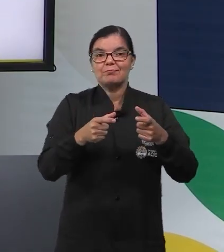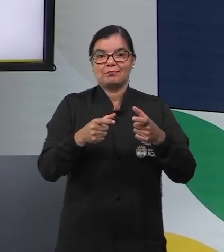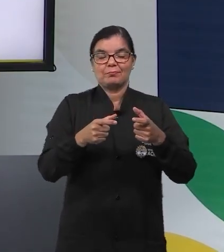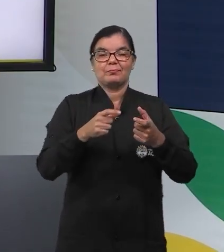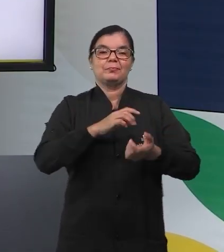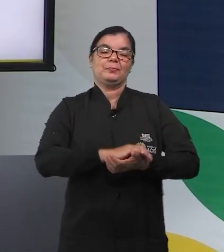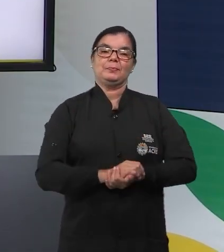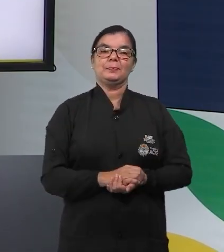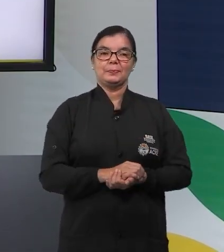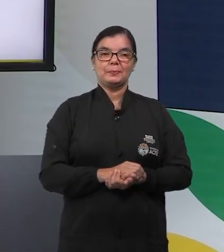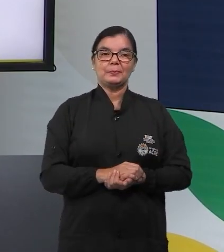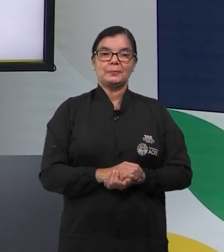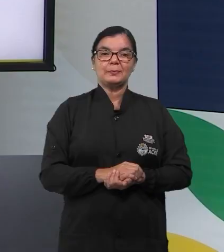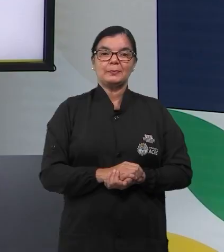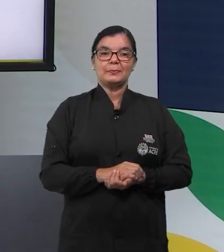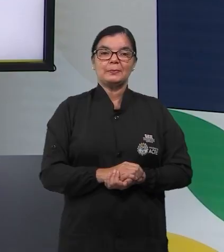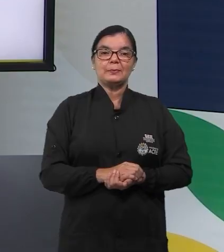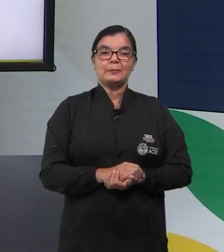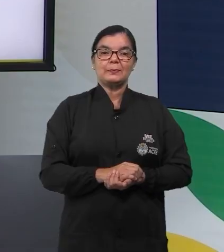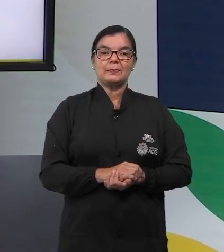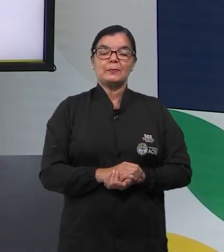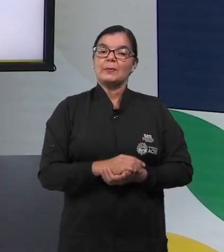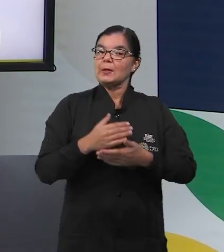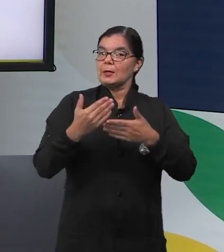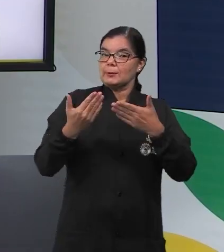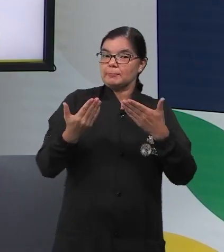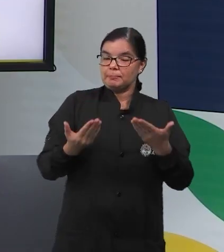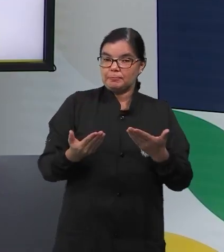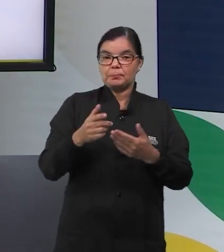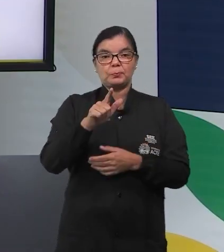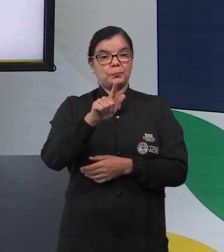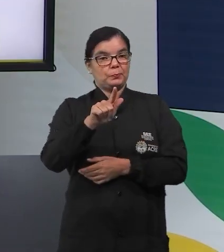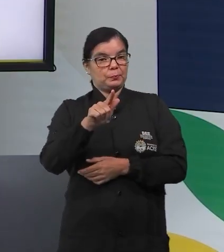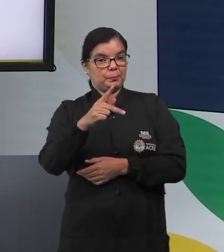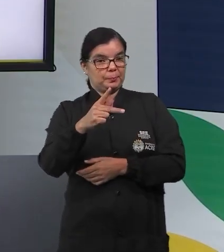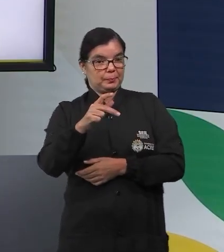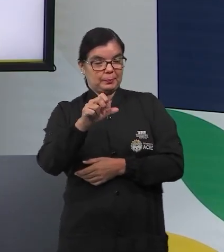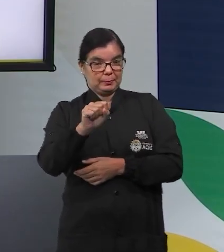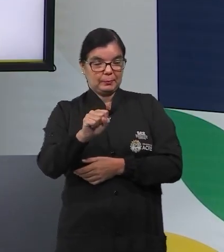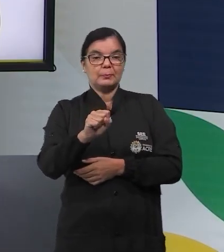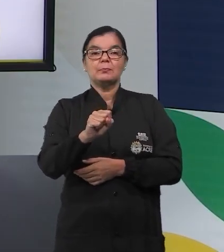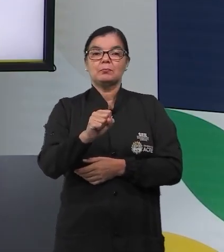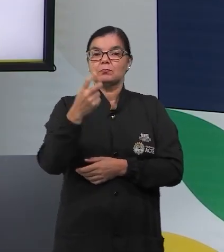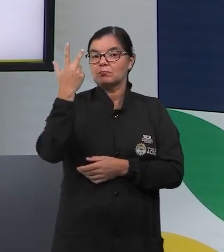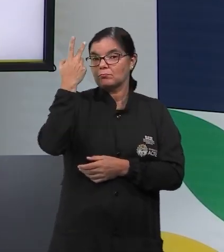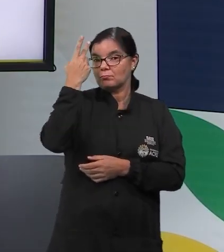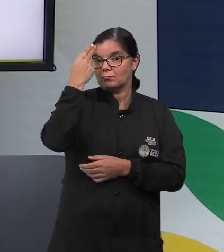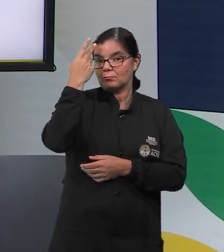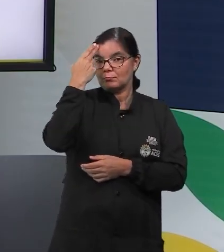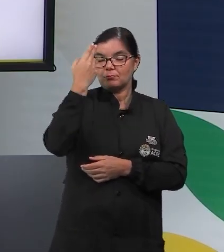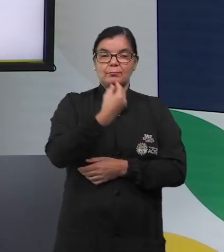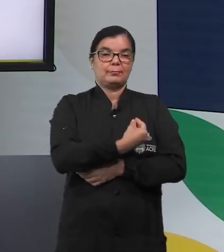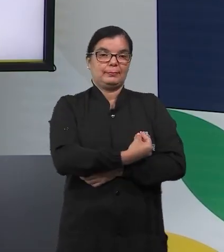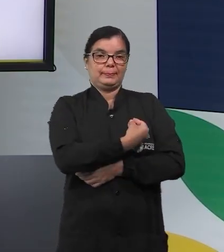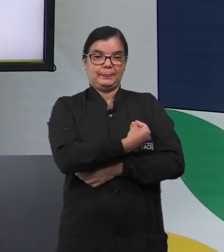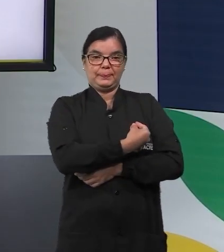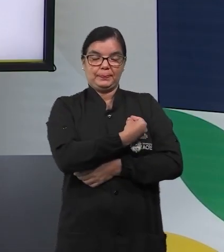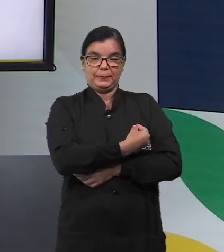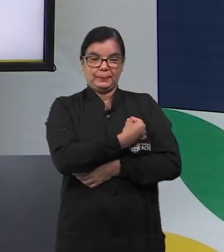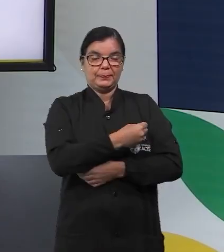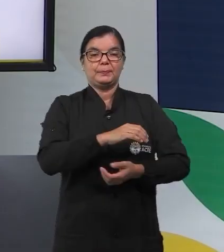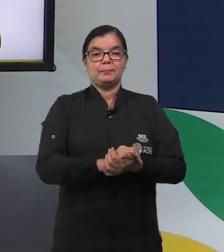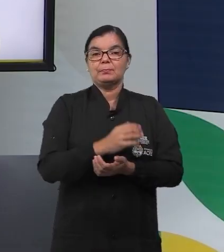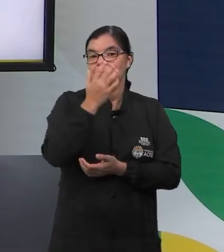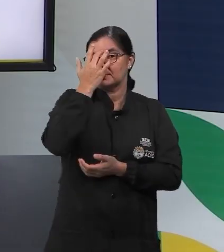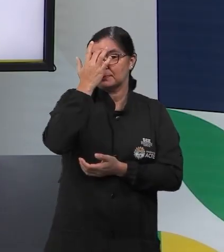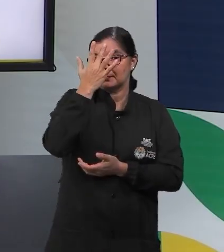localização. Não é? Então, assim, o GPS, ele já é algo comum nas nossas vidas. Fica